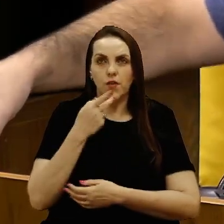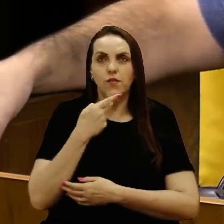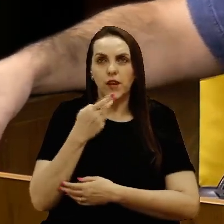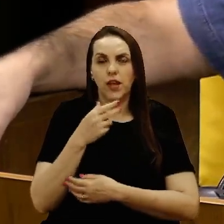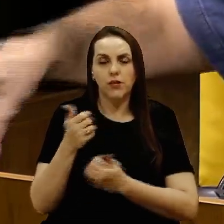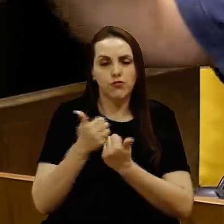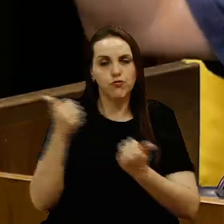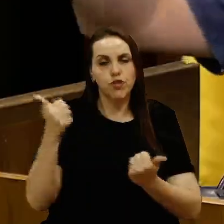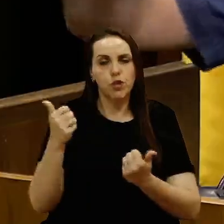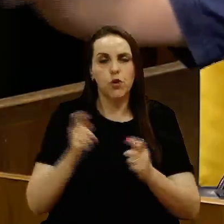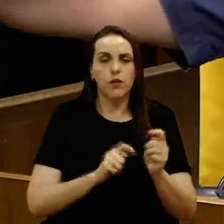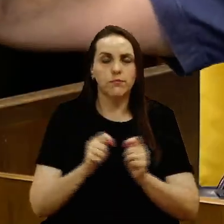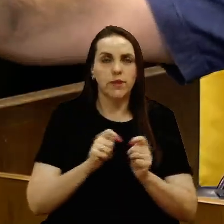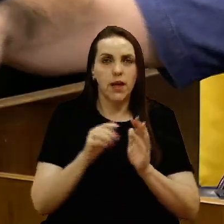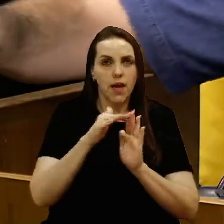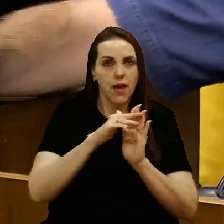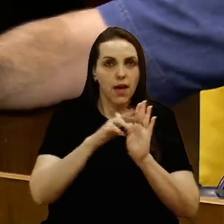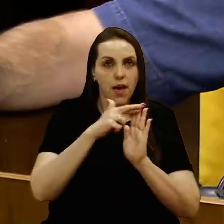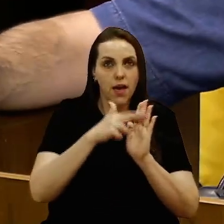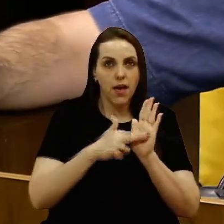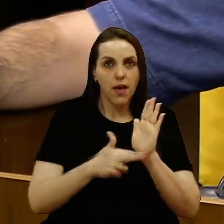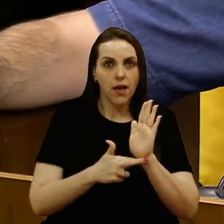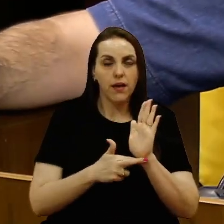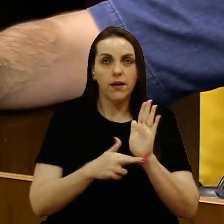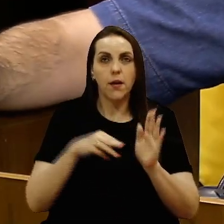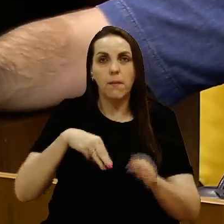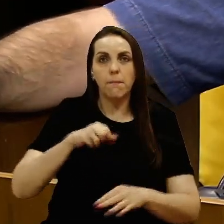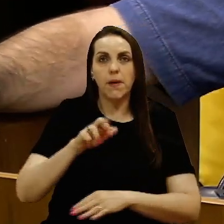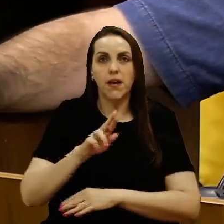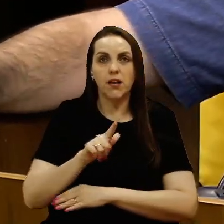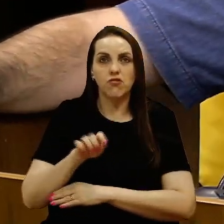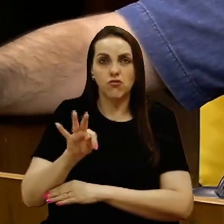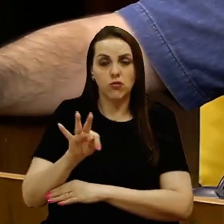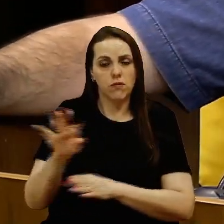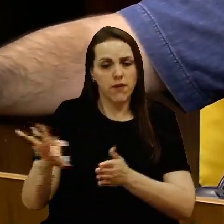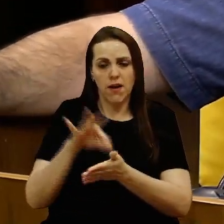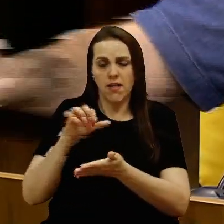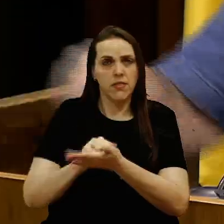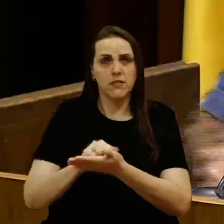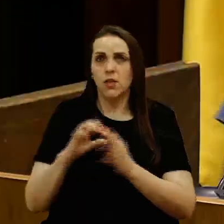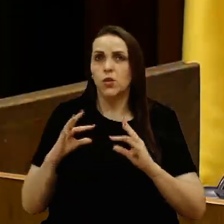vamos cadastrar o nosso município em todos os municípios que puder. E foi assim que a gente